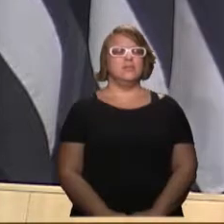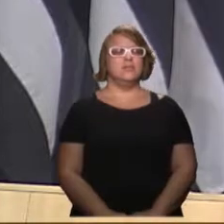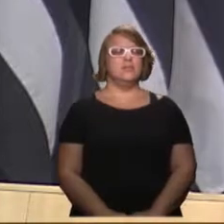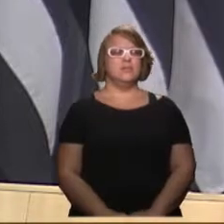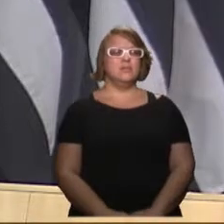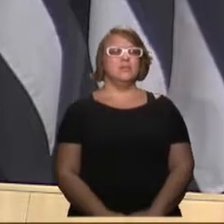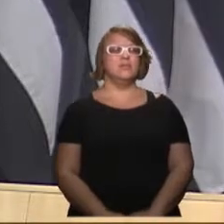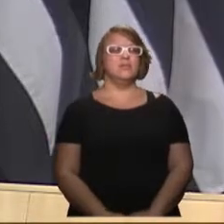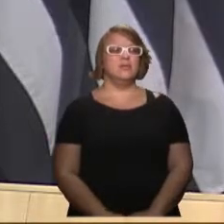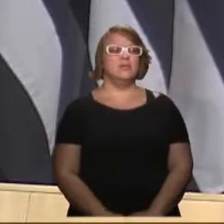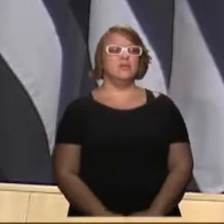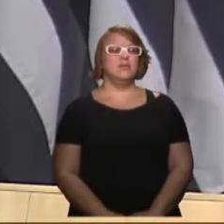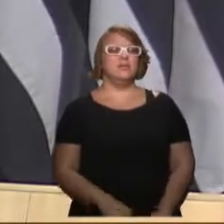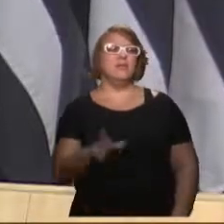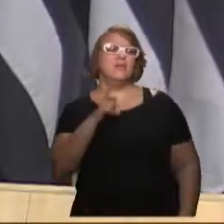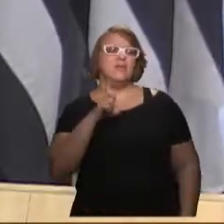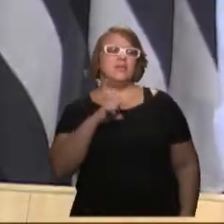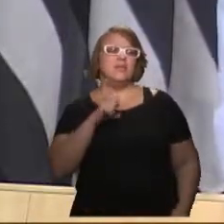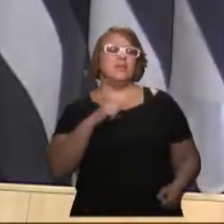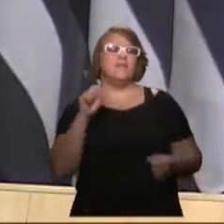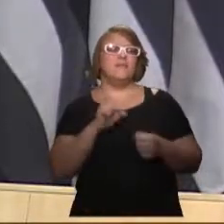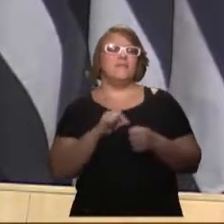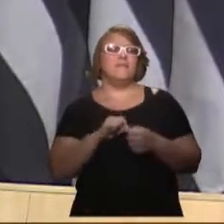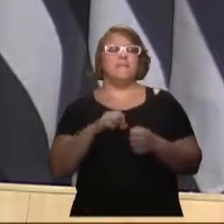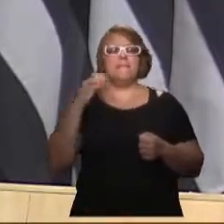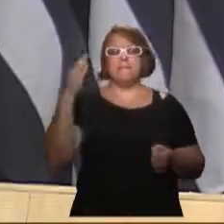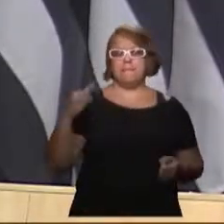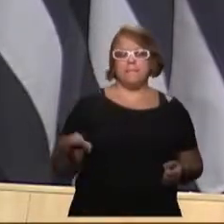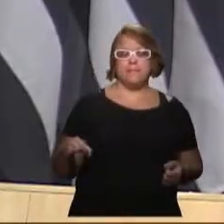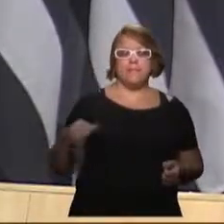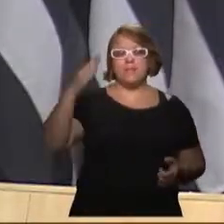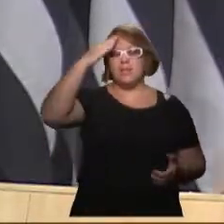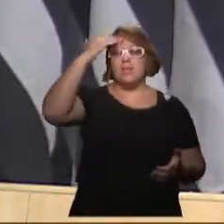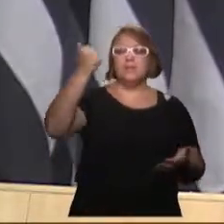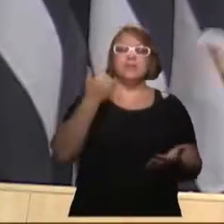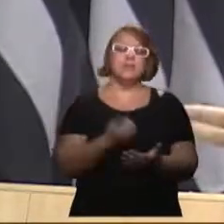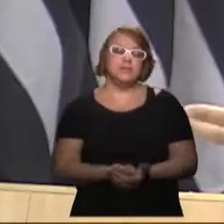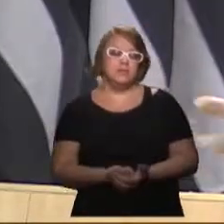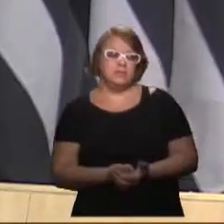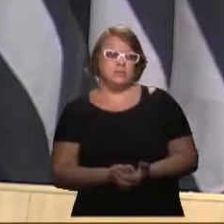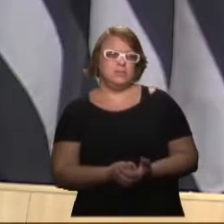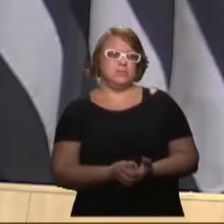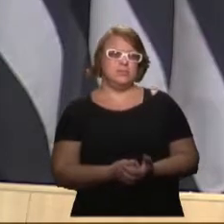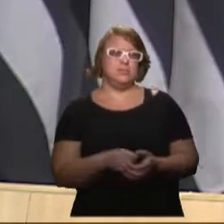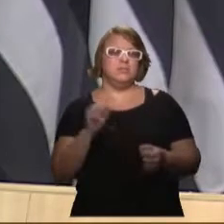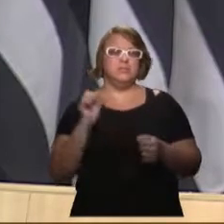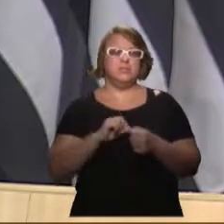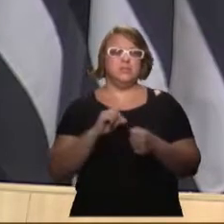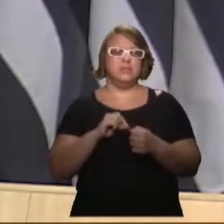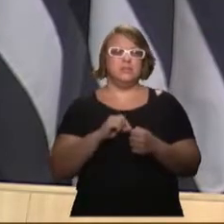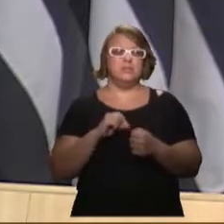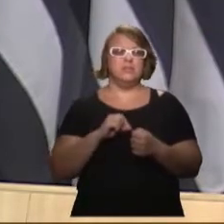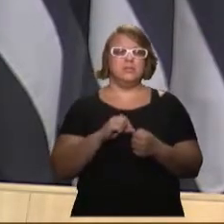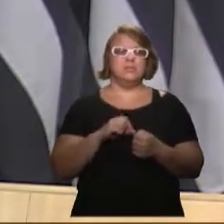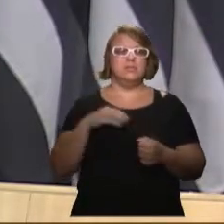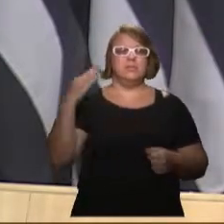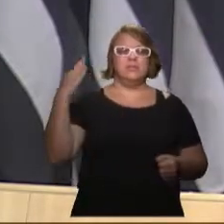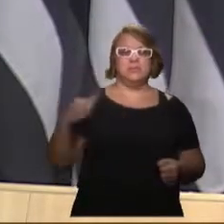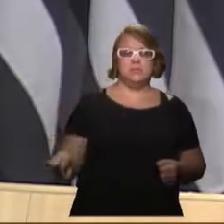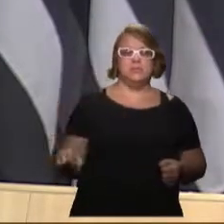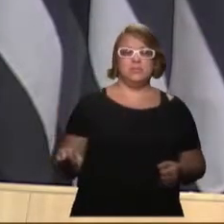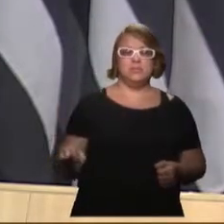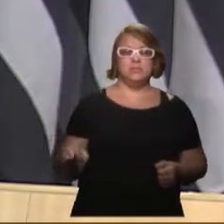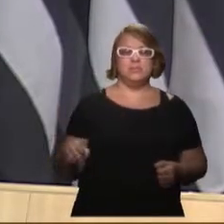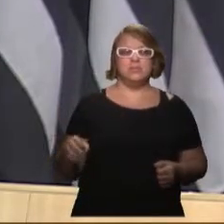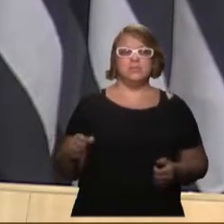A solução tem. Eu acredito, presidente, que com essas medidas, se nós adotarmos essas medidas, nós estaremos cuidando do